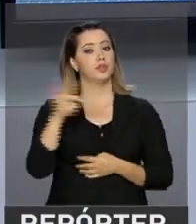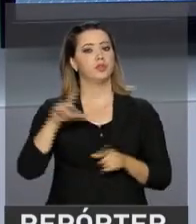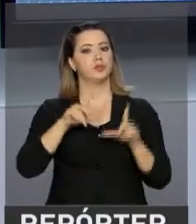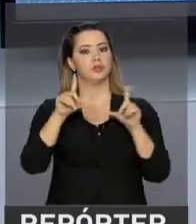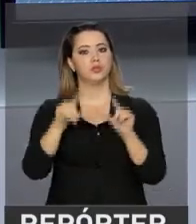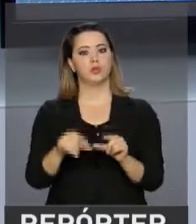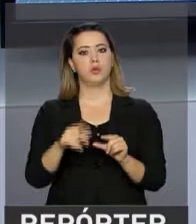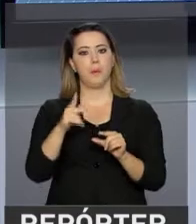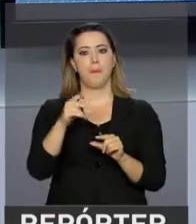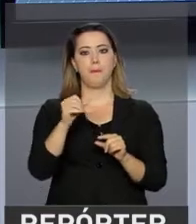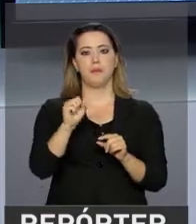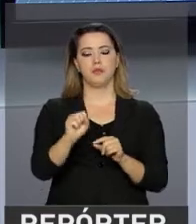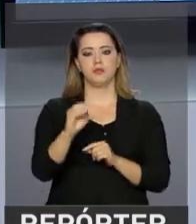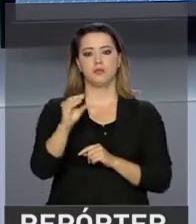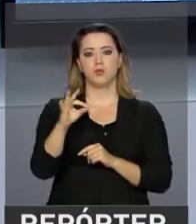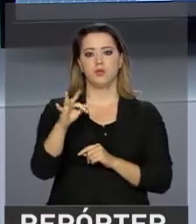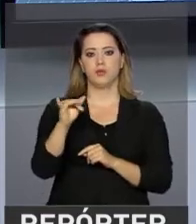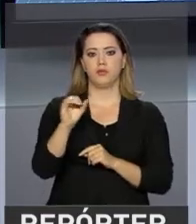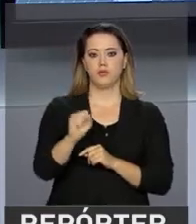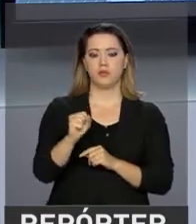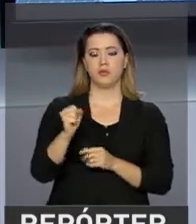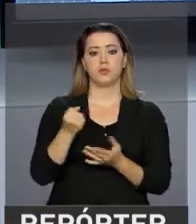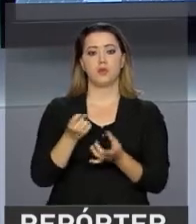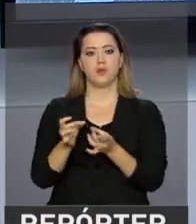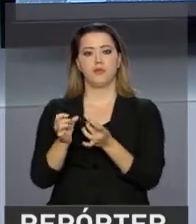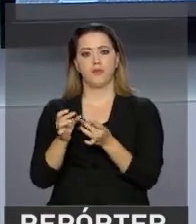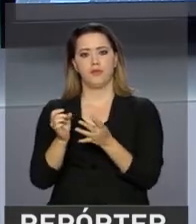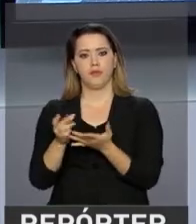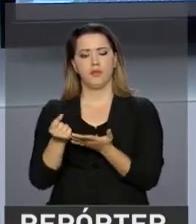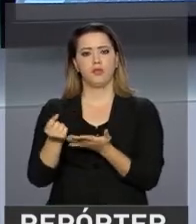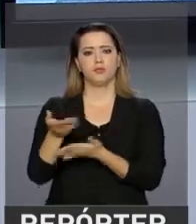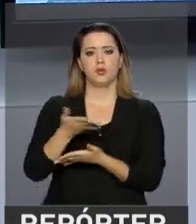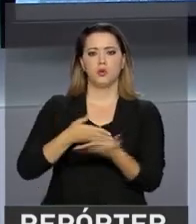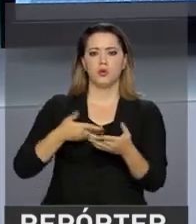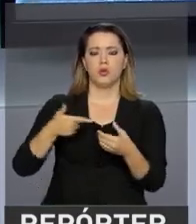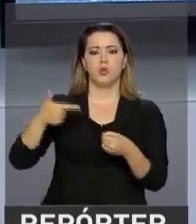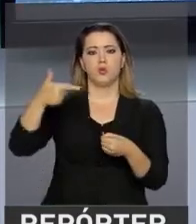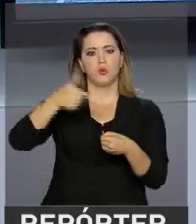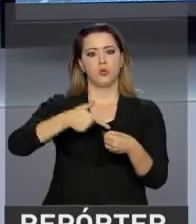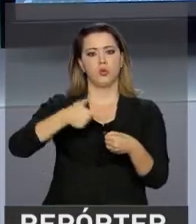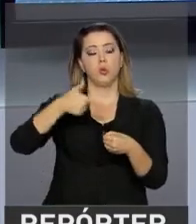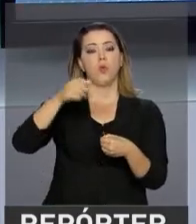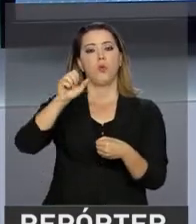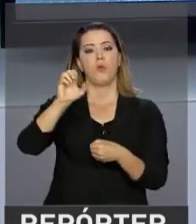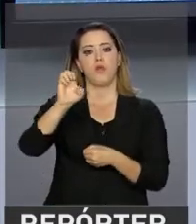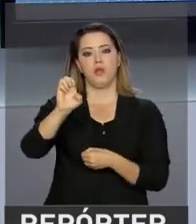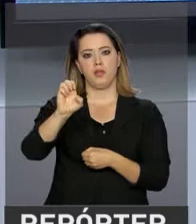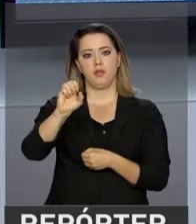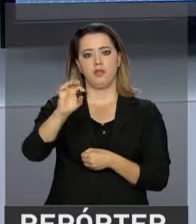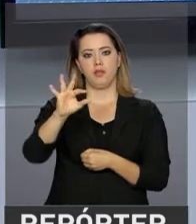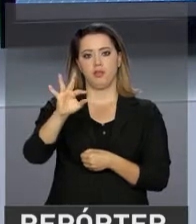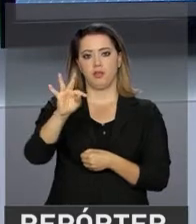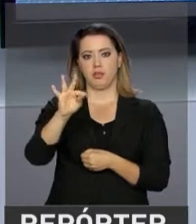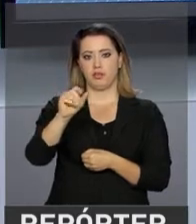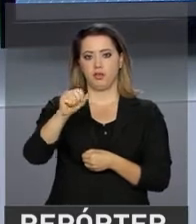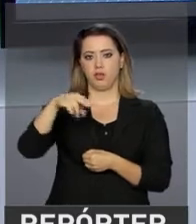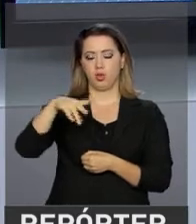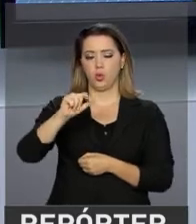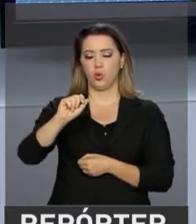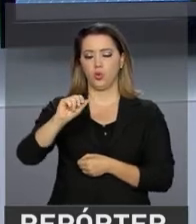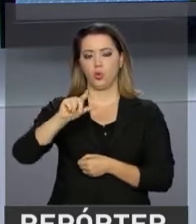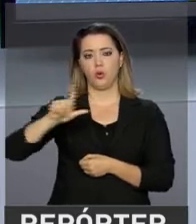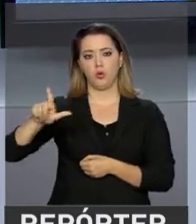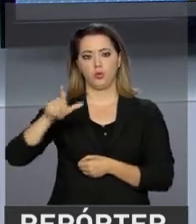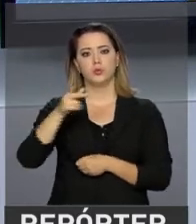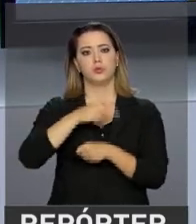alíquotas do pis e da cofins sobre a importação e comercialização de etanol no país a mudança está publicado em edição